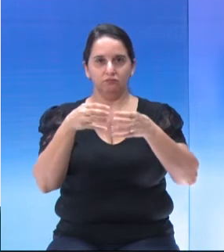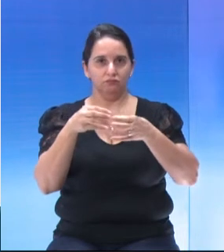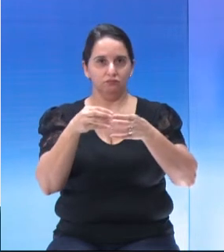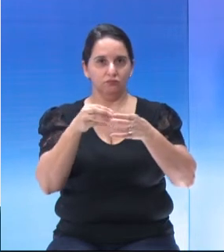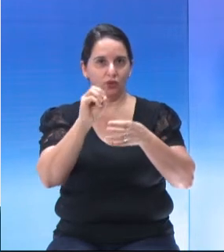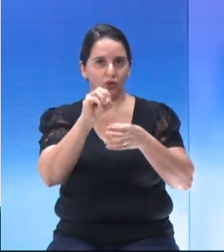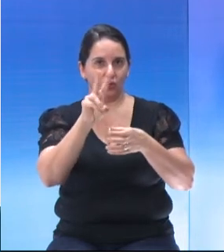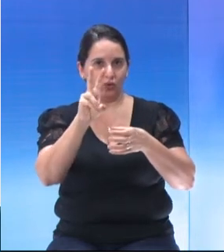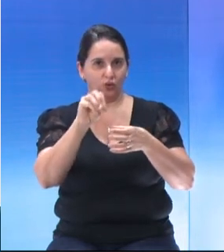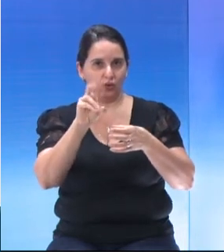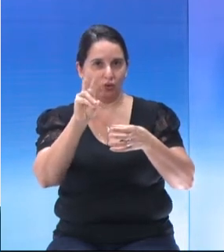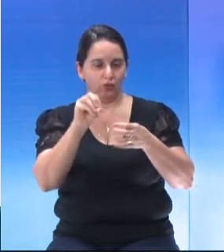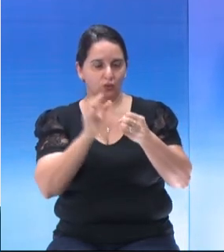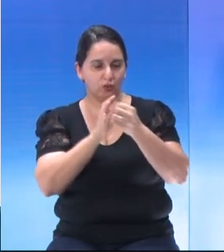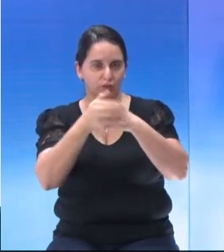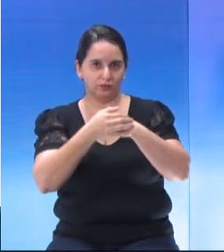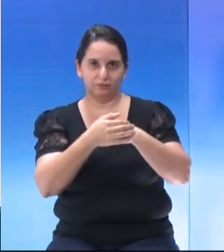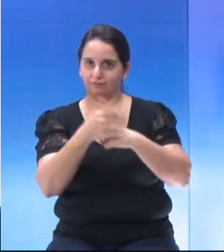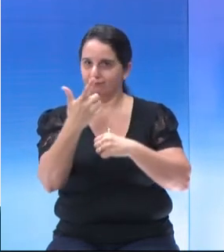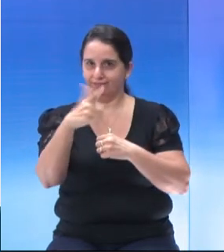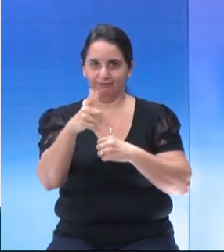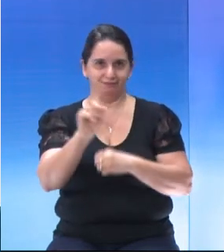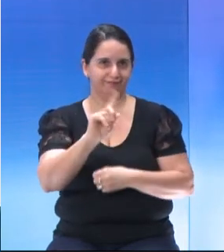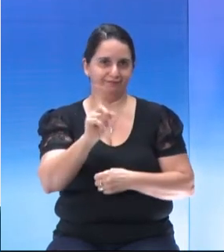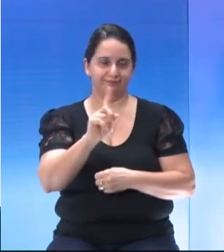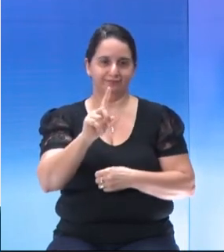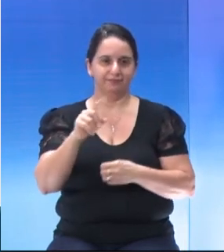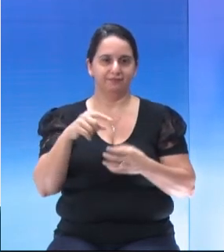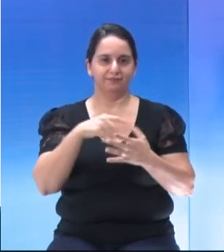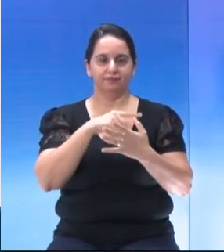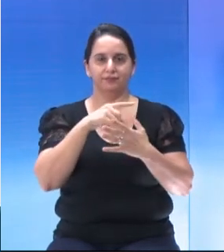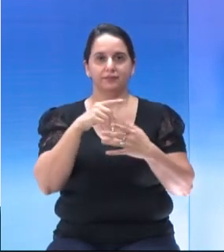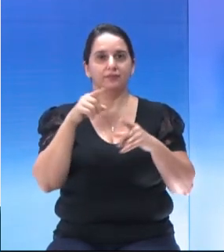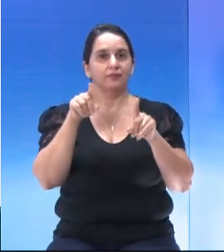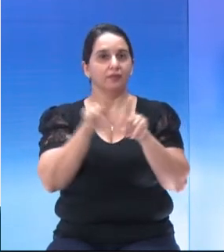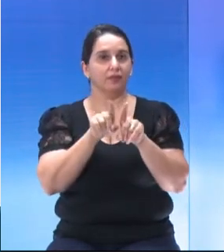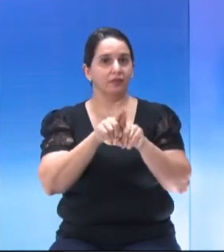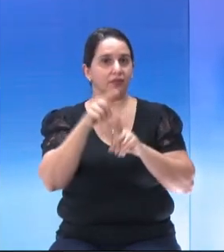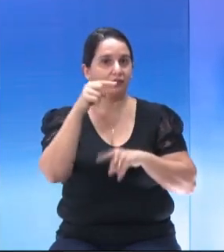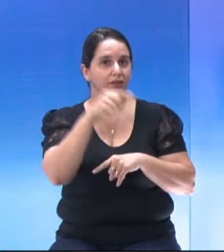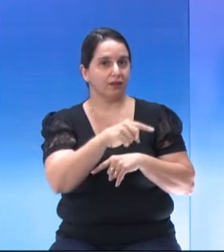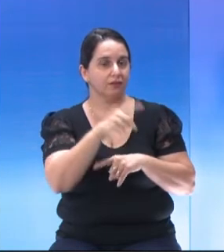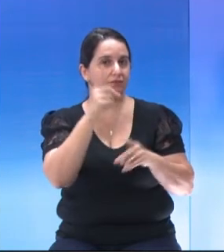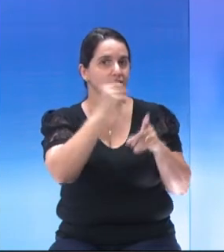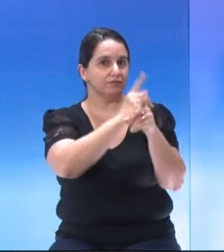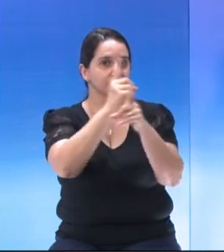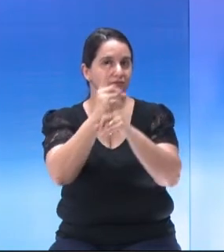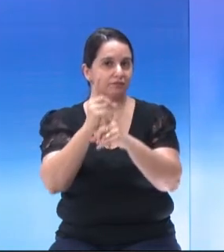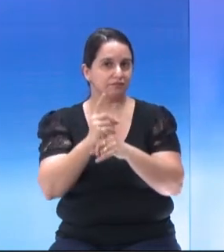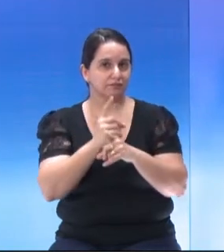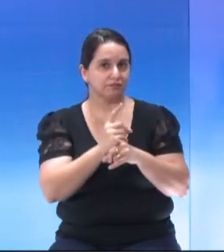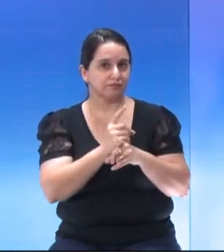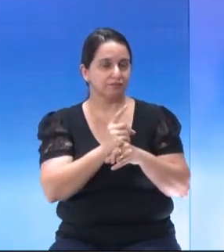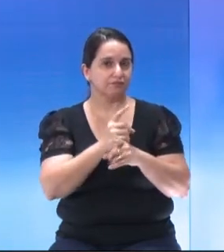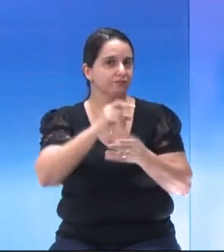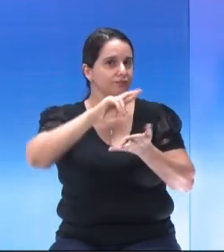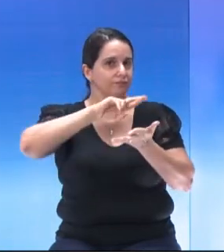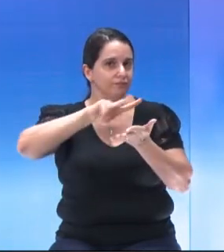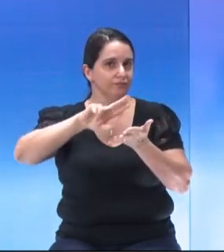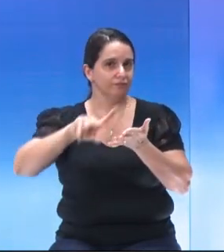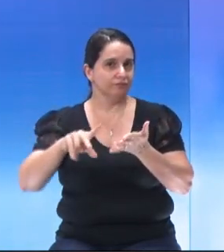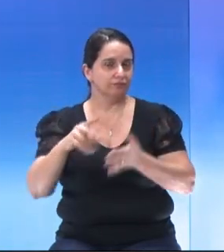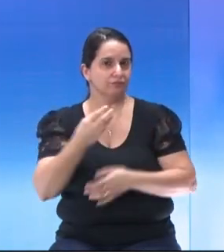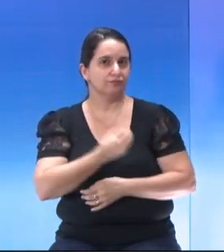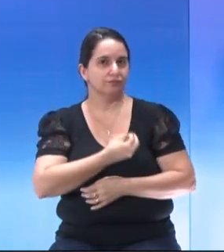do embrião no interior de ovo com casca, também não, tá? Também não, porque lá nós vamos encontrar